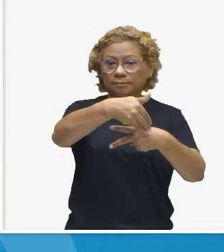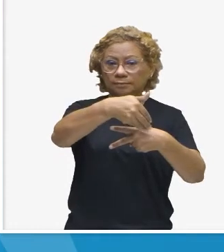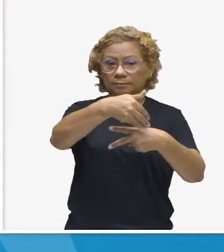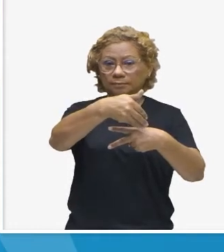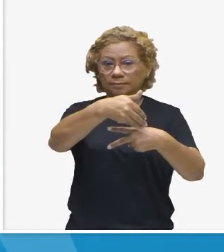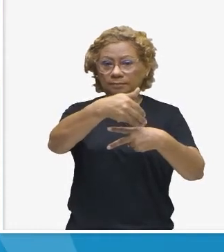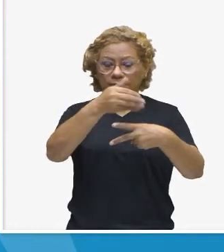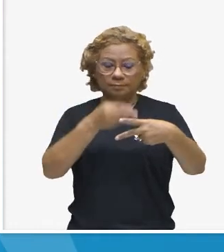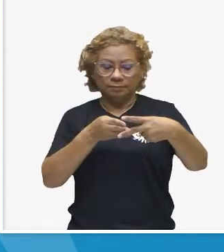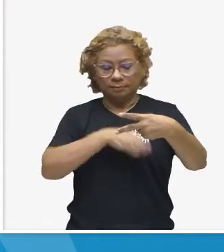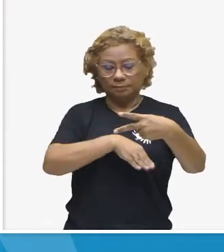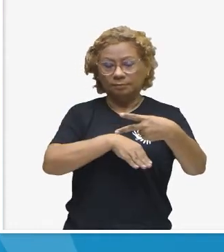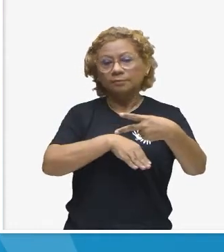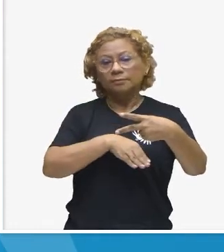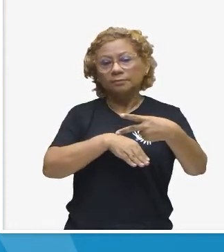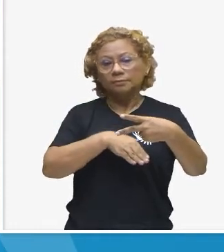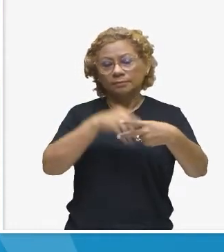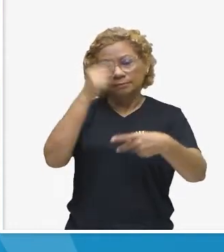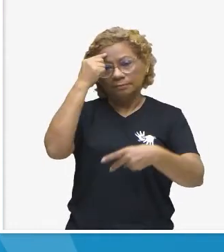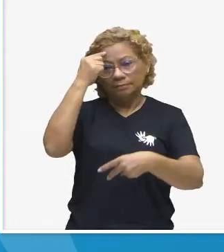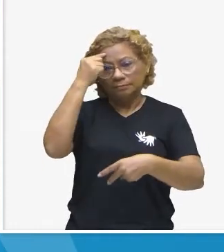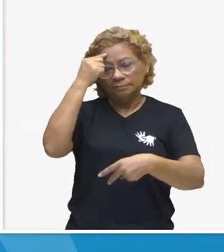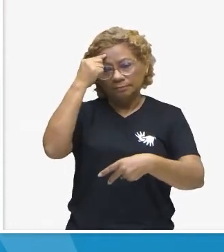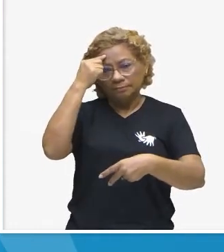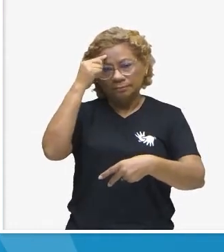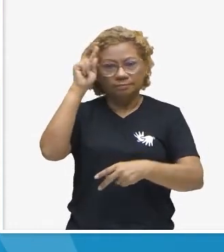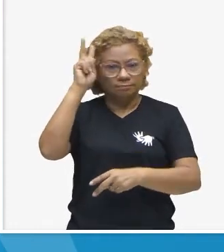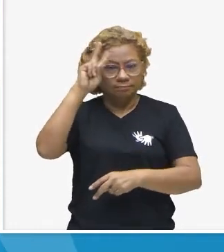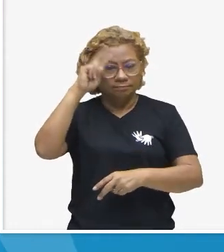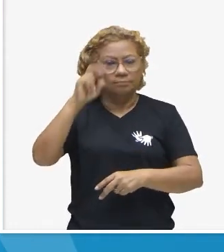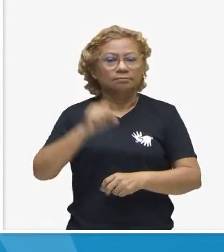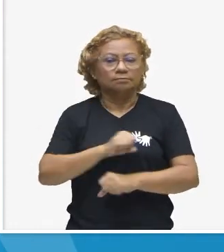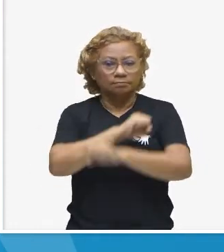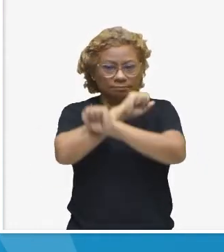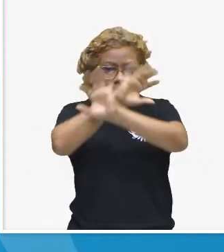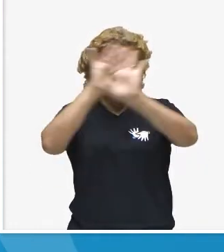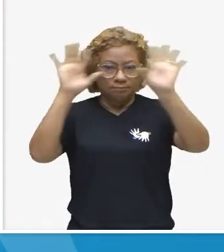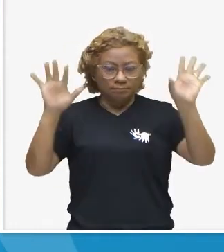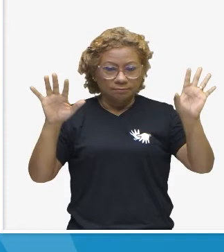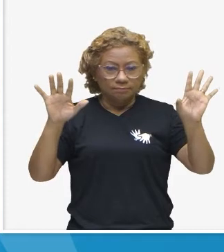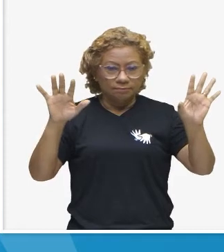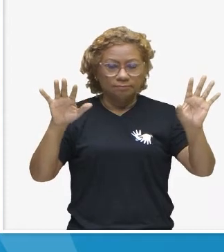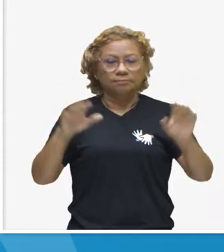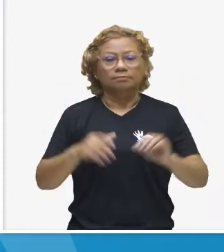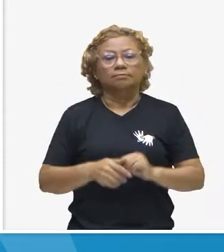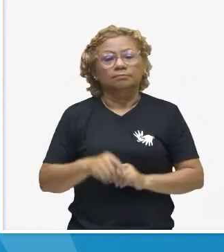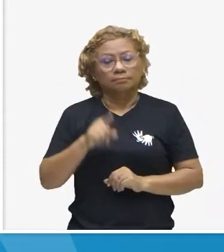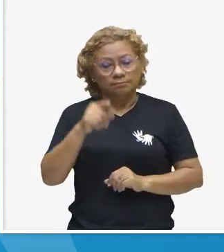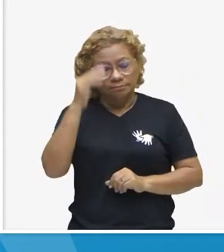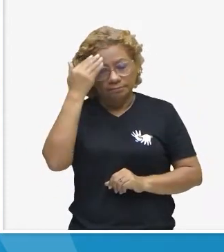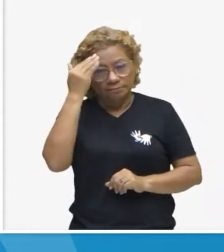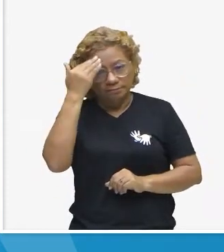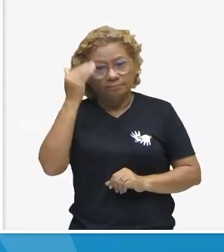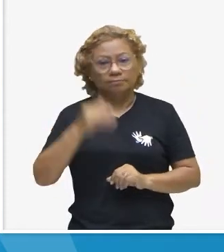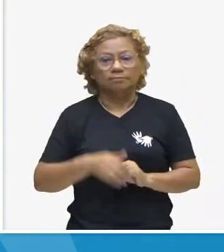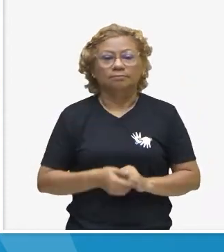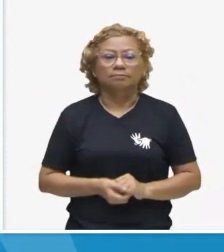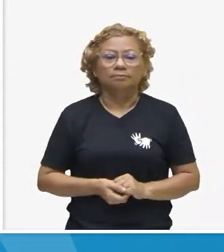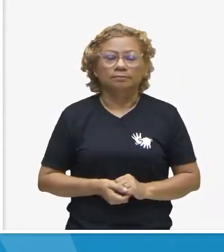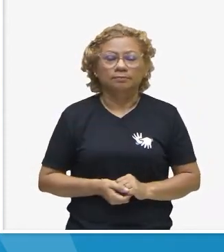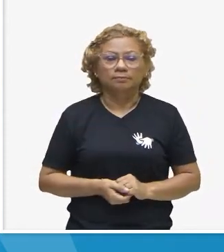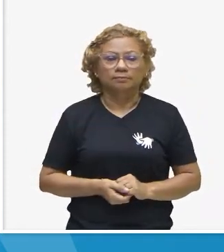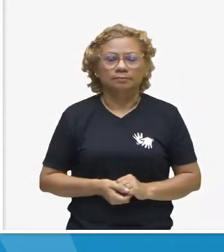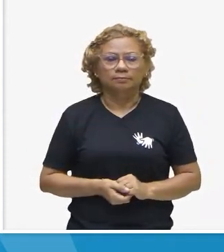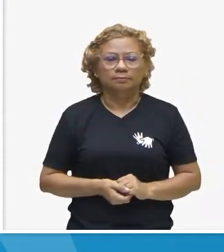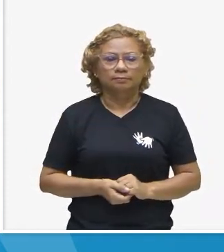Essa ideia, esse conceito, esses nomes têm a ver com os ângulos. É importante que você compreenda isso. Alterno muda